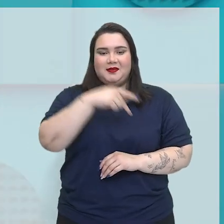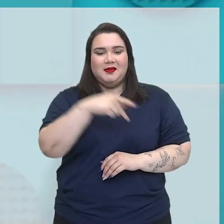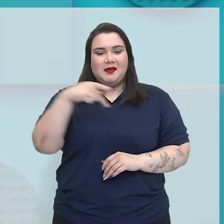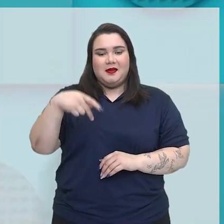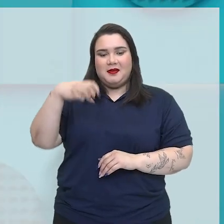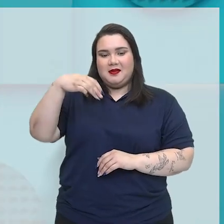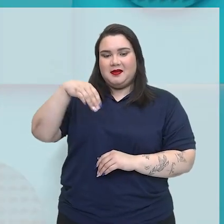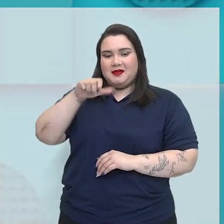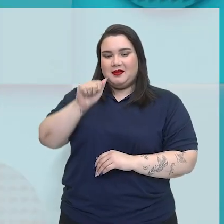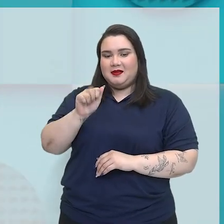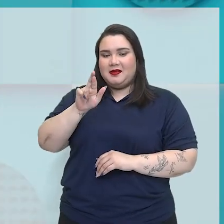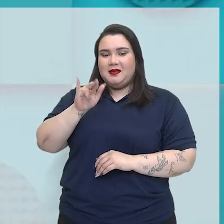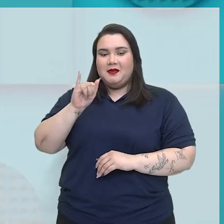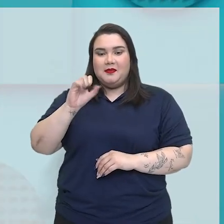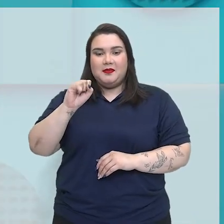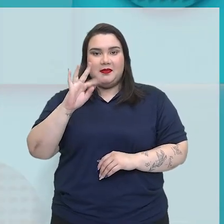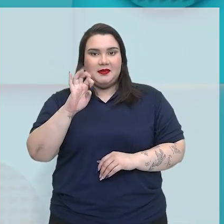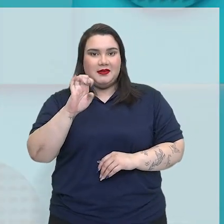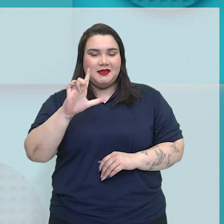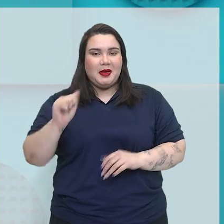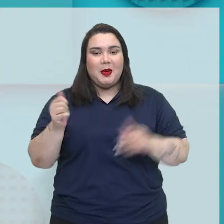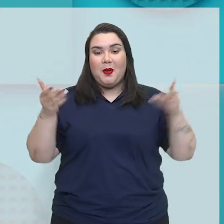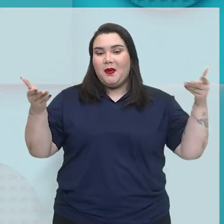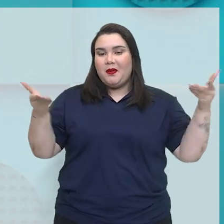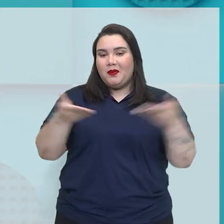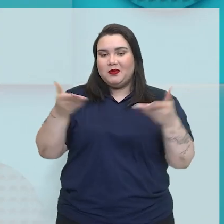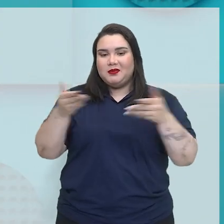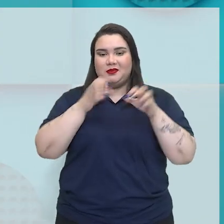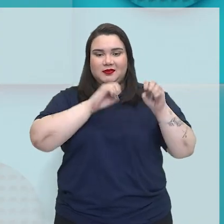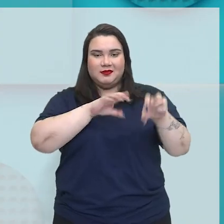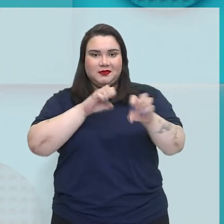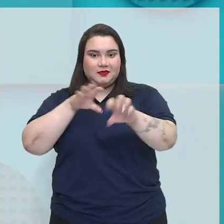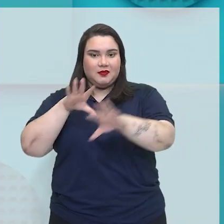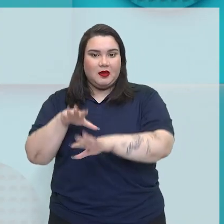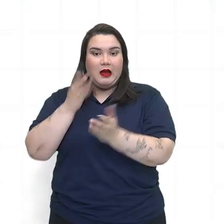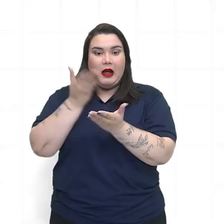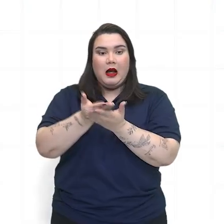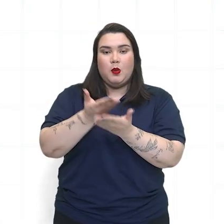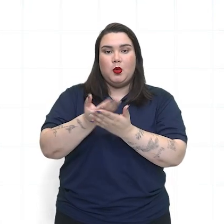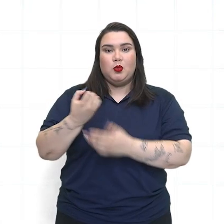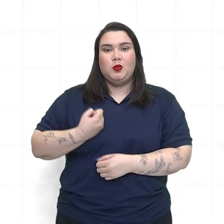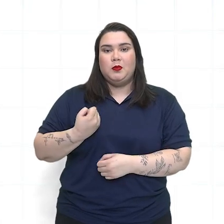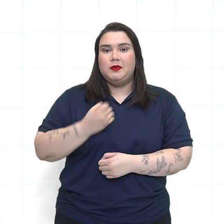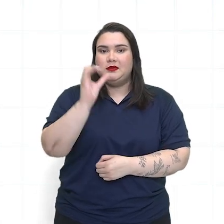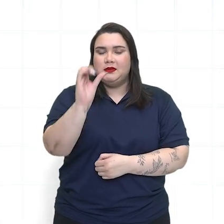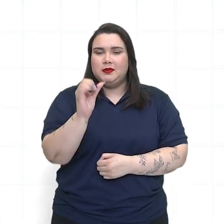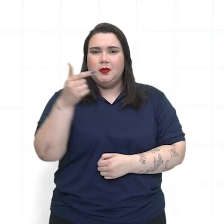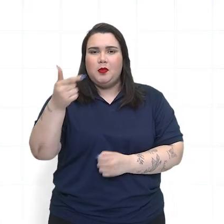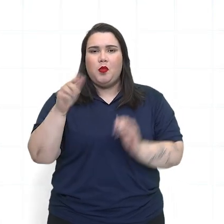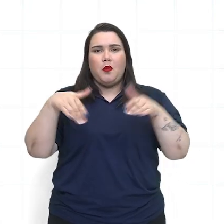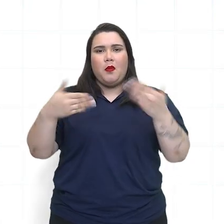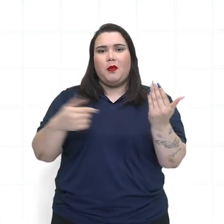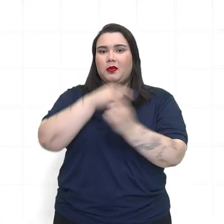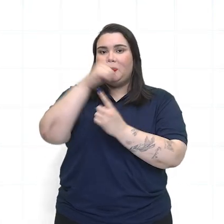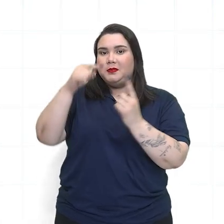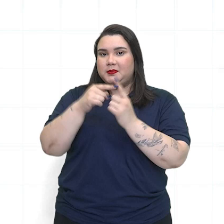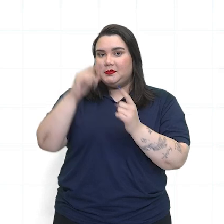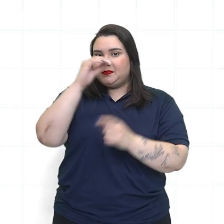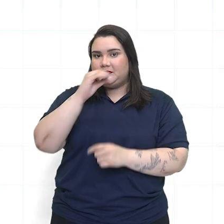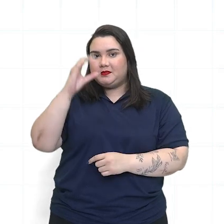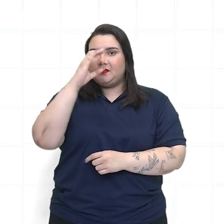professora Maristela Marchante e vou estar com vocês hoje na aula 62. Vamos ver o nosso objeto